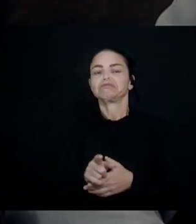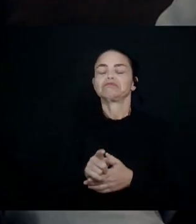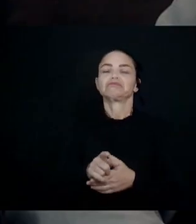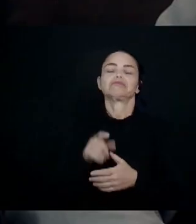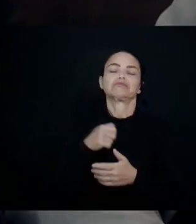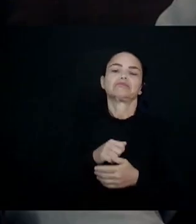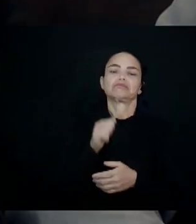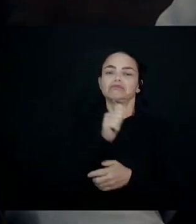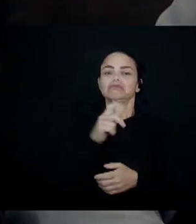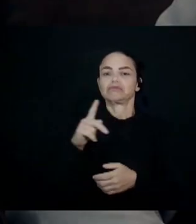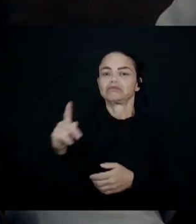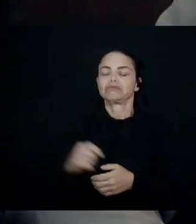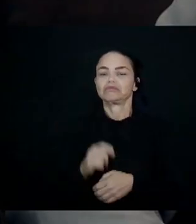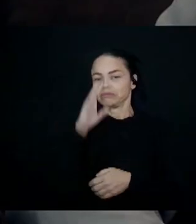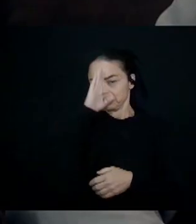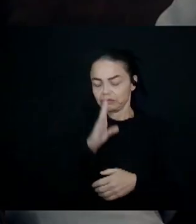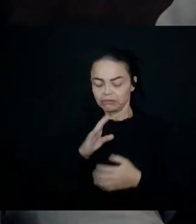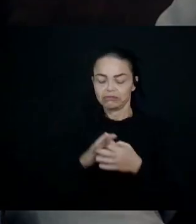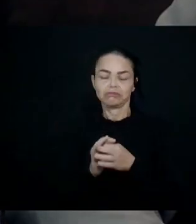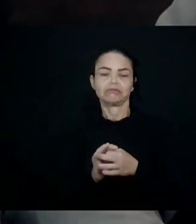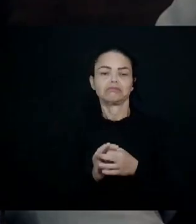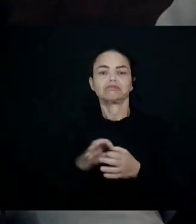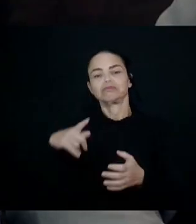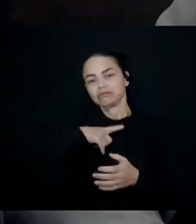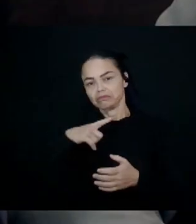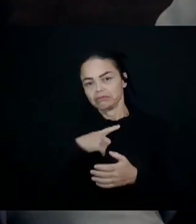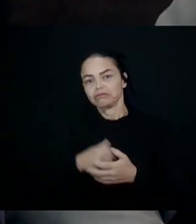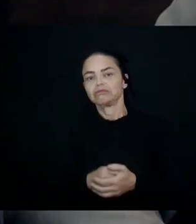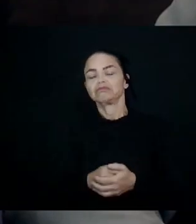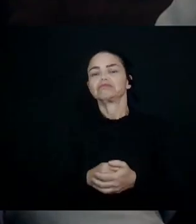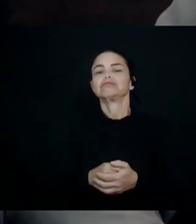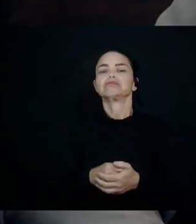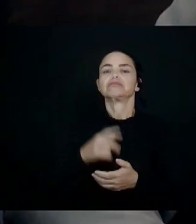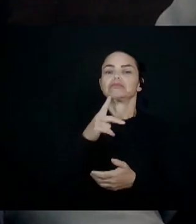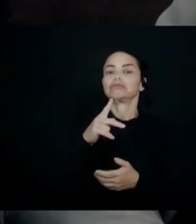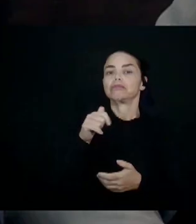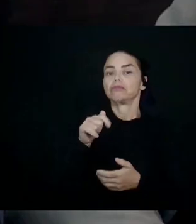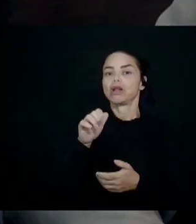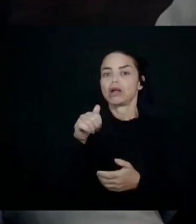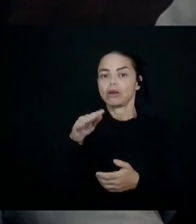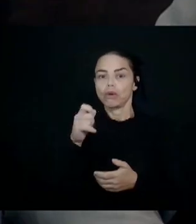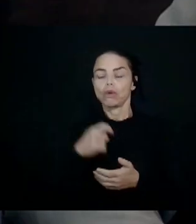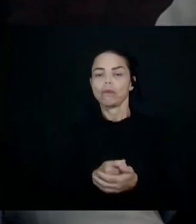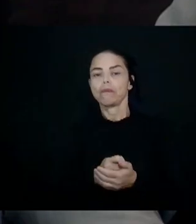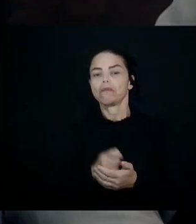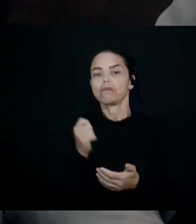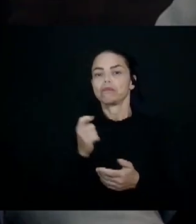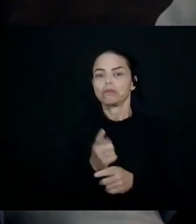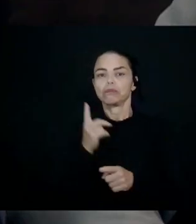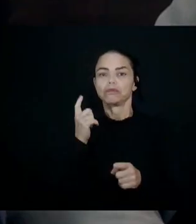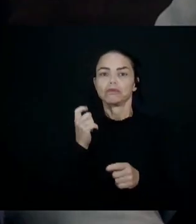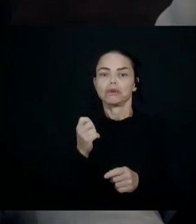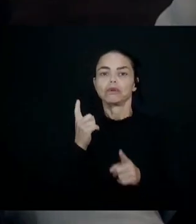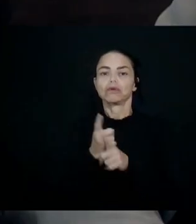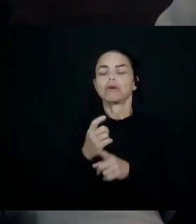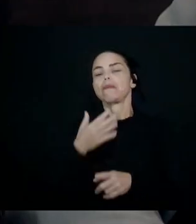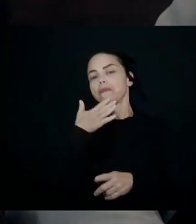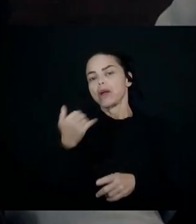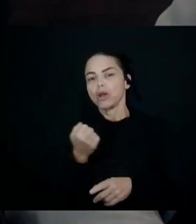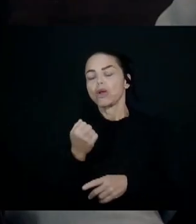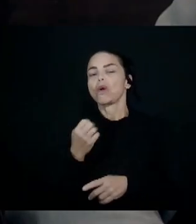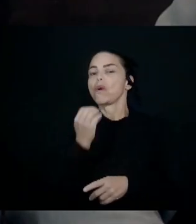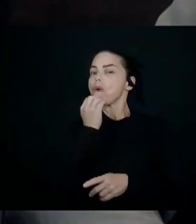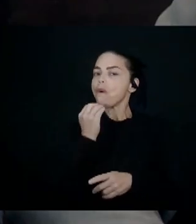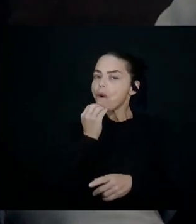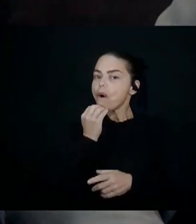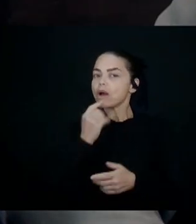funciona gratuitamente, só que você tem um plano opcional ali, caso você queira encontrar as melhores oportunidades para você. Então